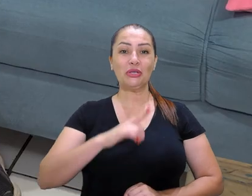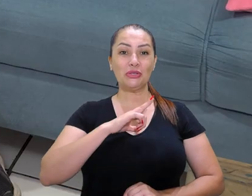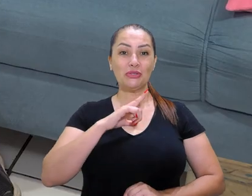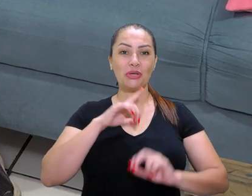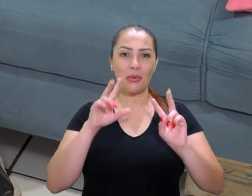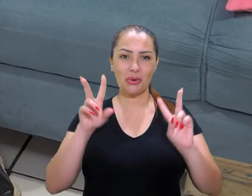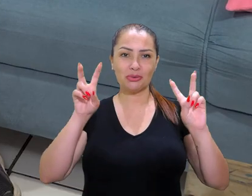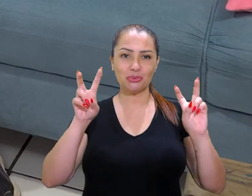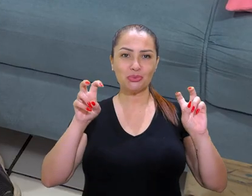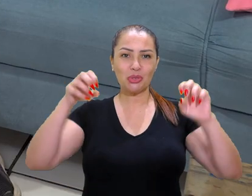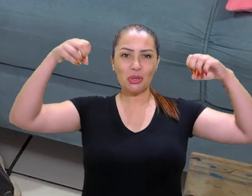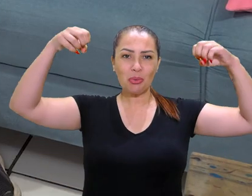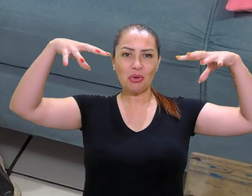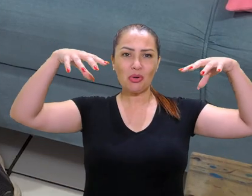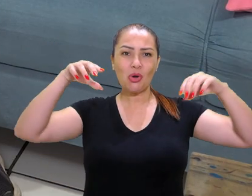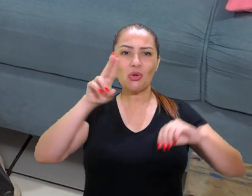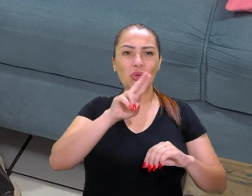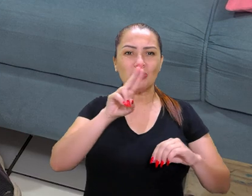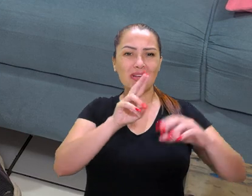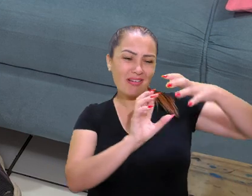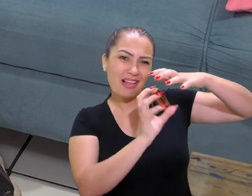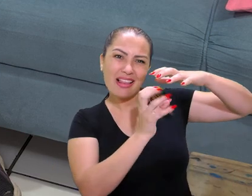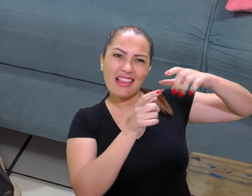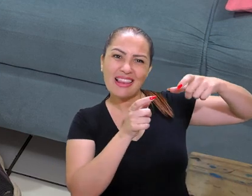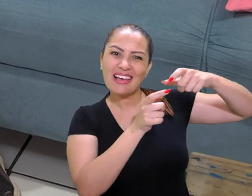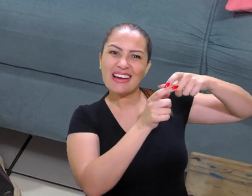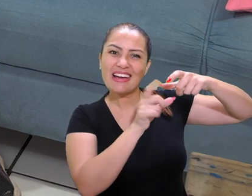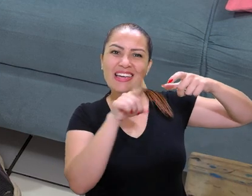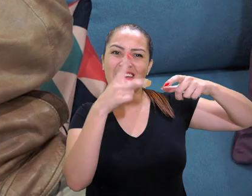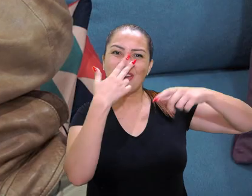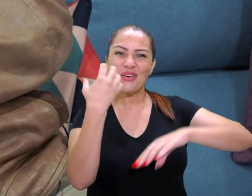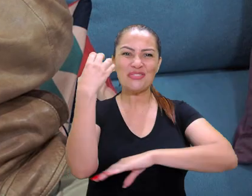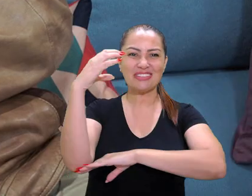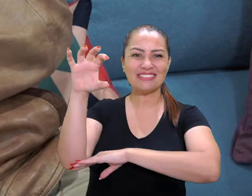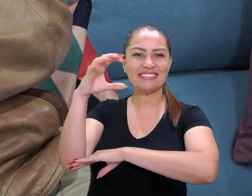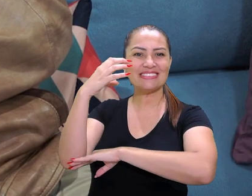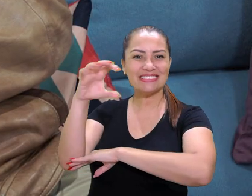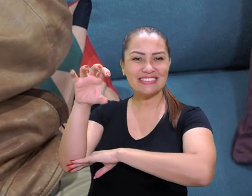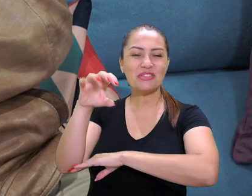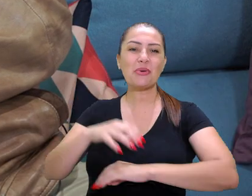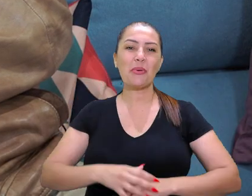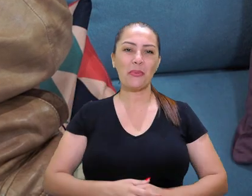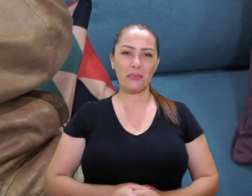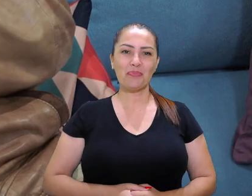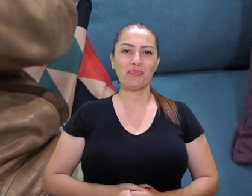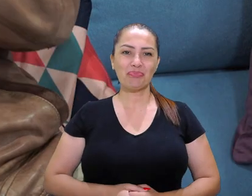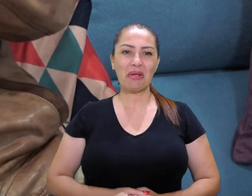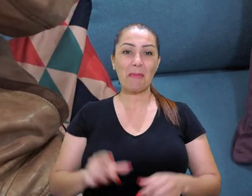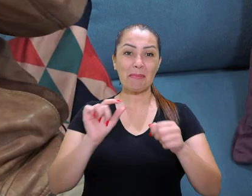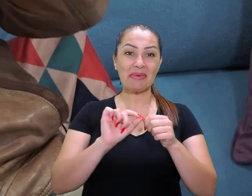iluminação, que a gente utilizava aqueles dimmerzinhos de ventilador para fazer a